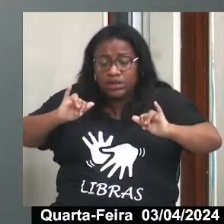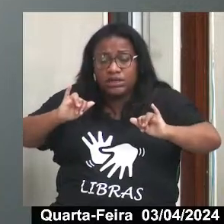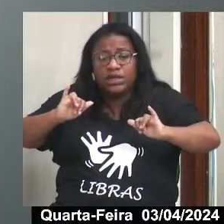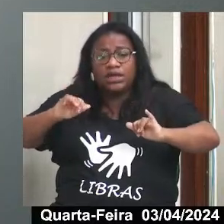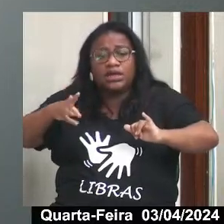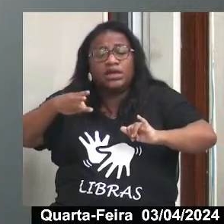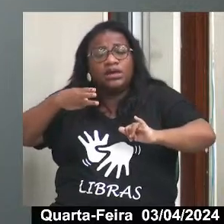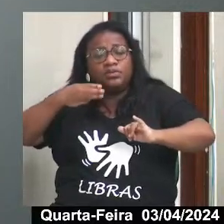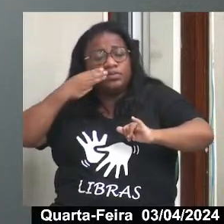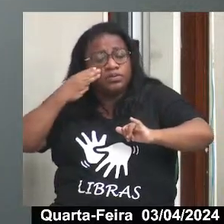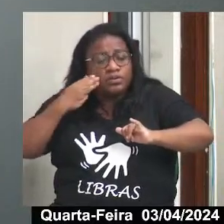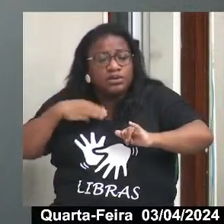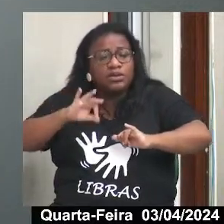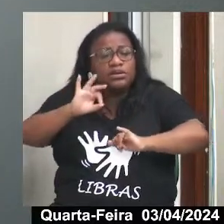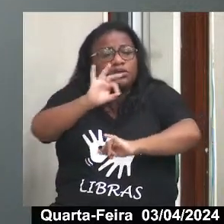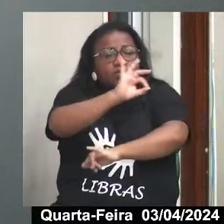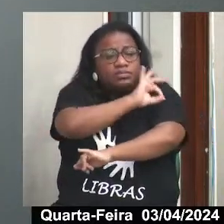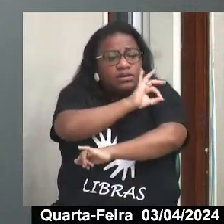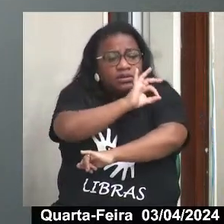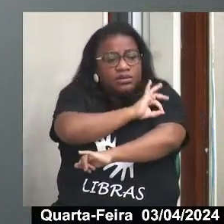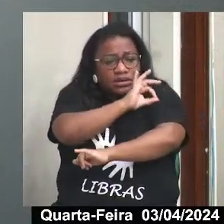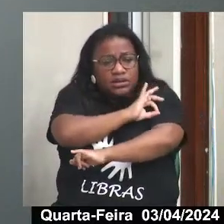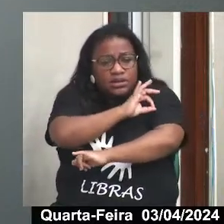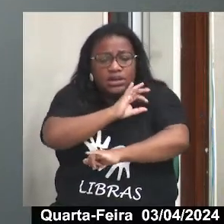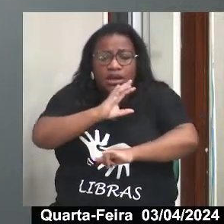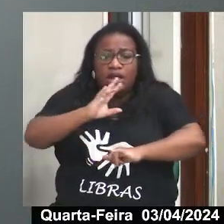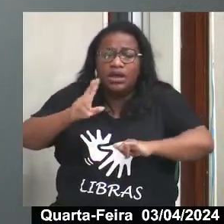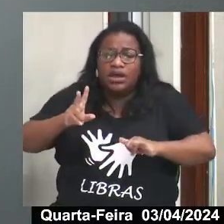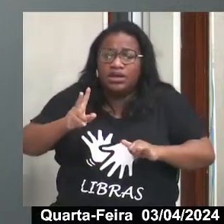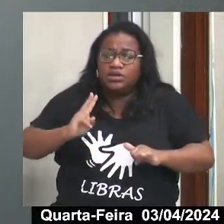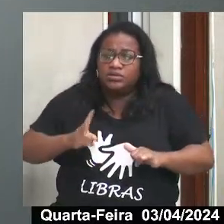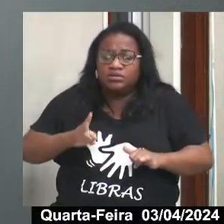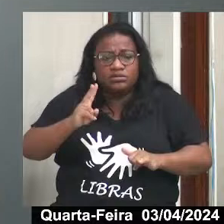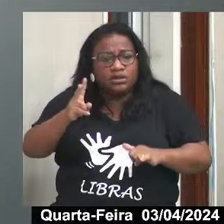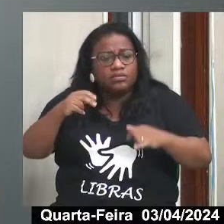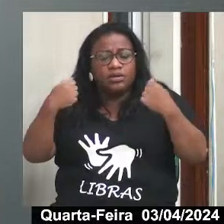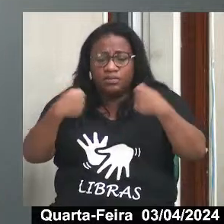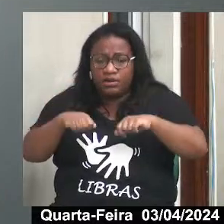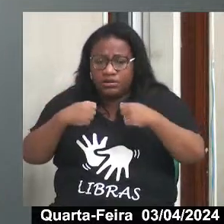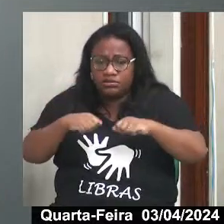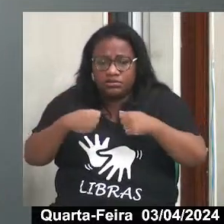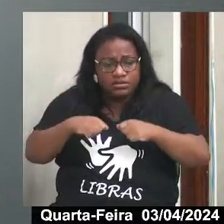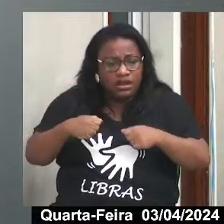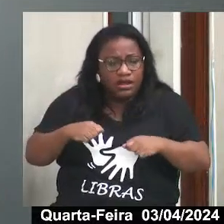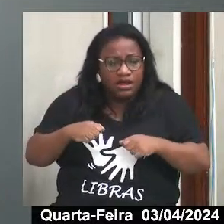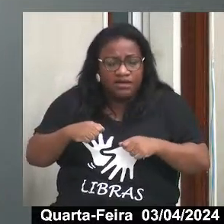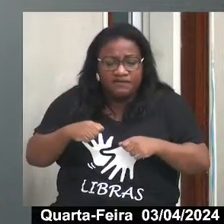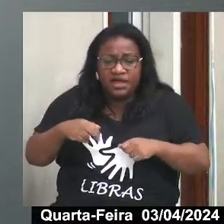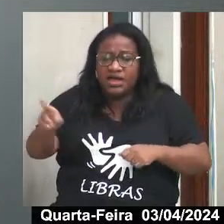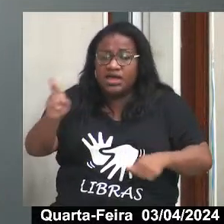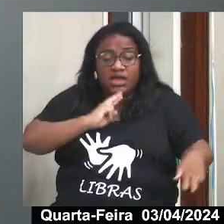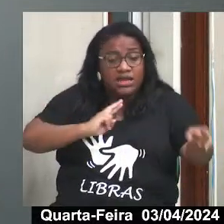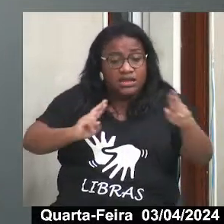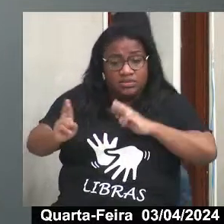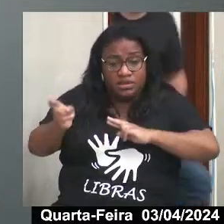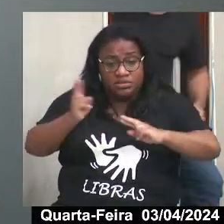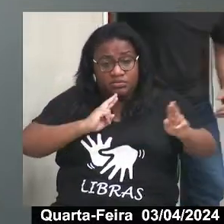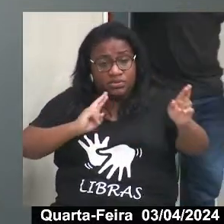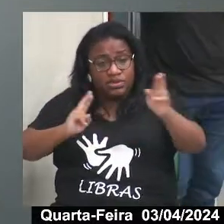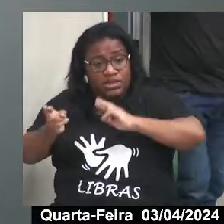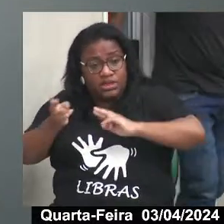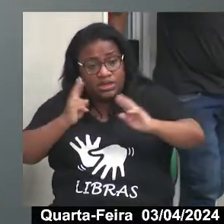vezes que eu liguei para os secretariados, eu sempre fui atendido, mesmo talvez no momento que eu queria, mas em meia hora, duas horas me